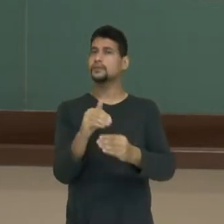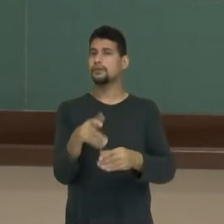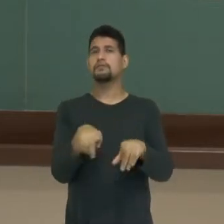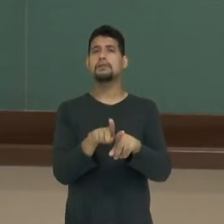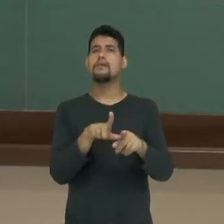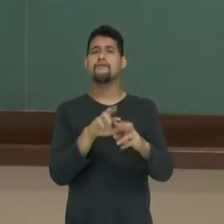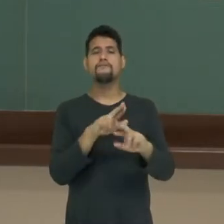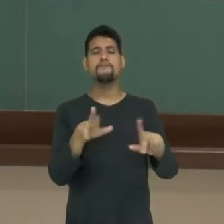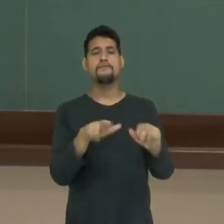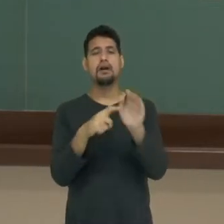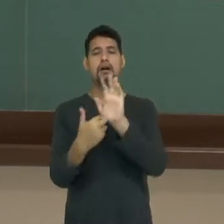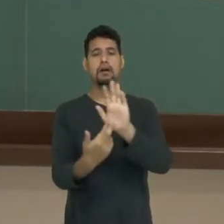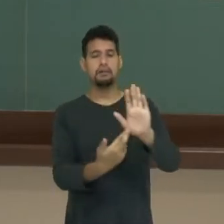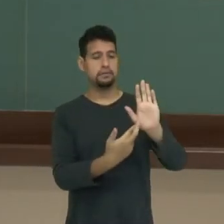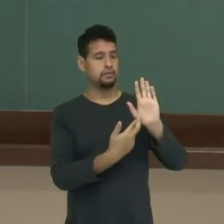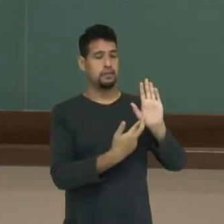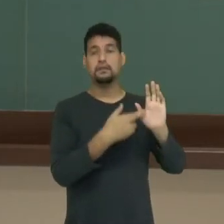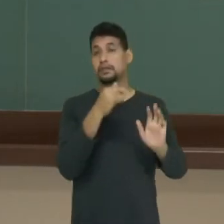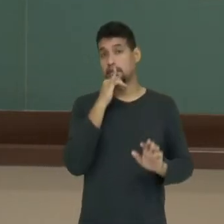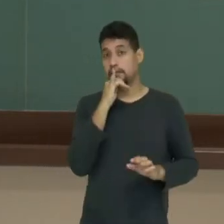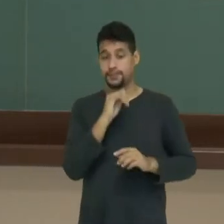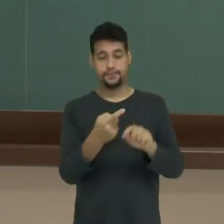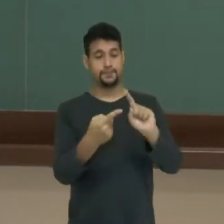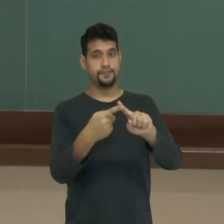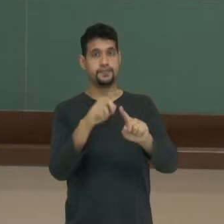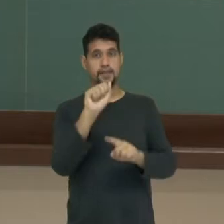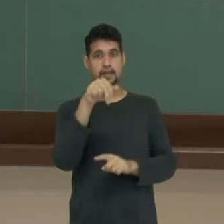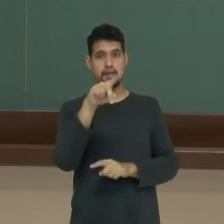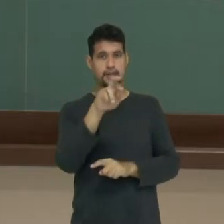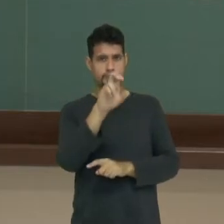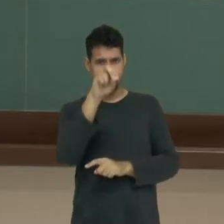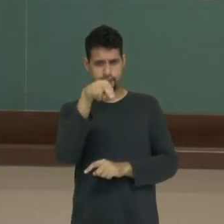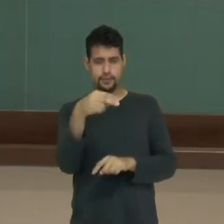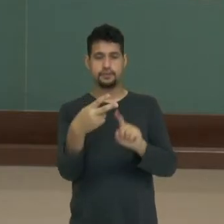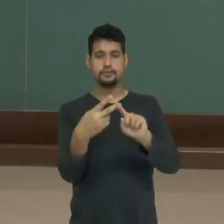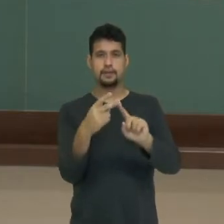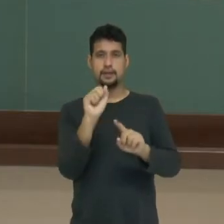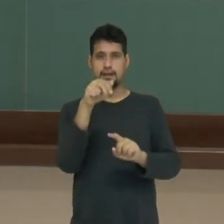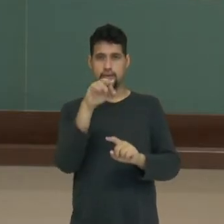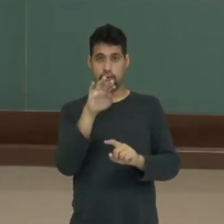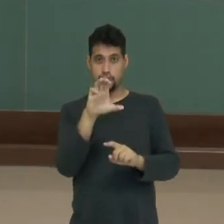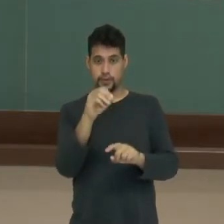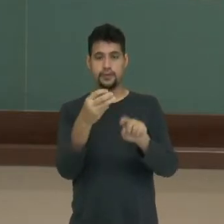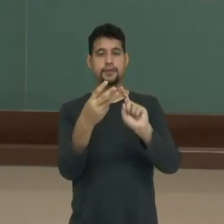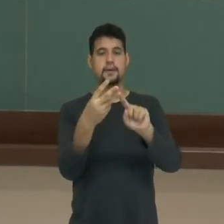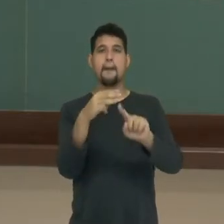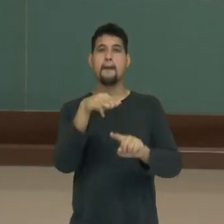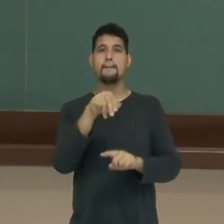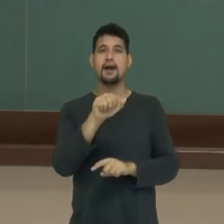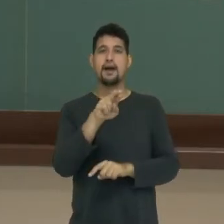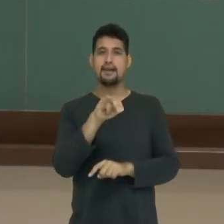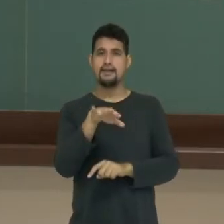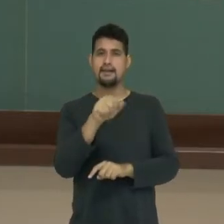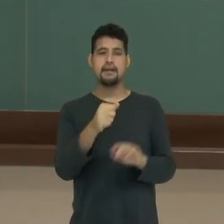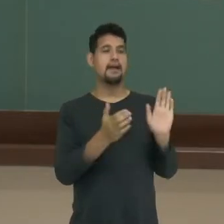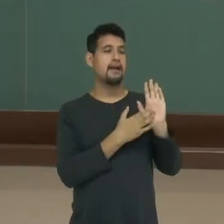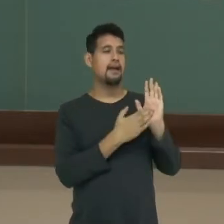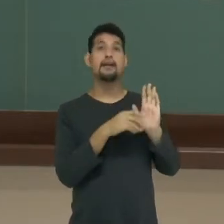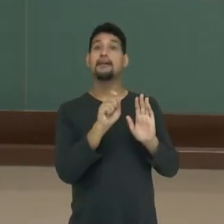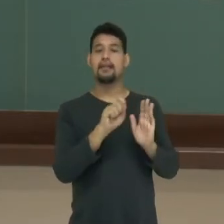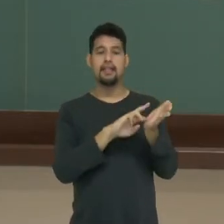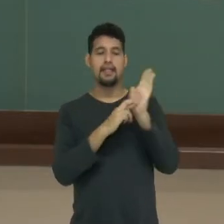os representantes, sejam eles o Anderson, o Antônio Carlos e a Mariana, que se candidataram para ser